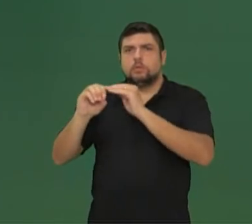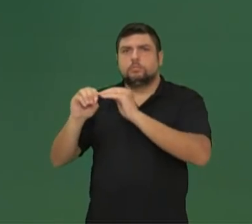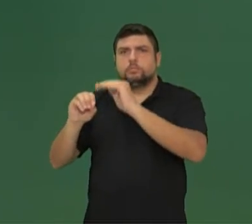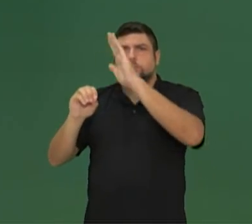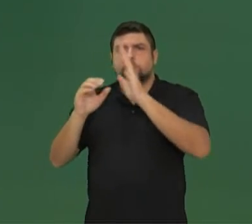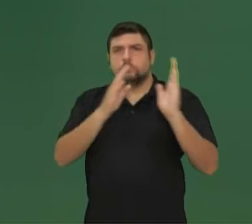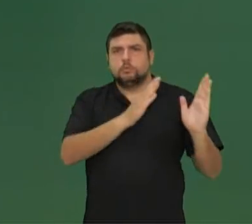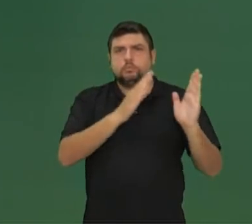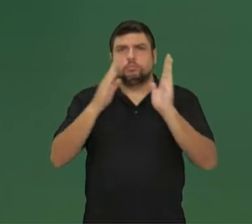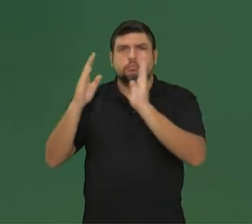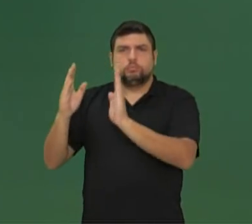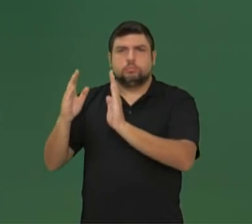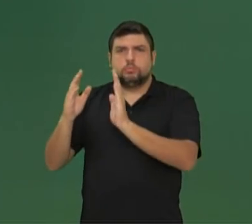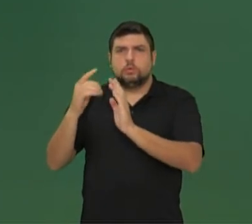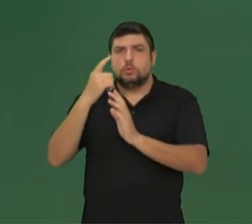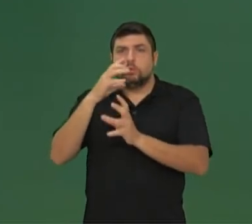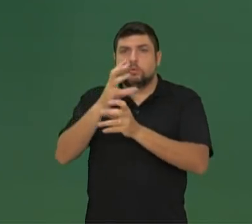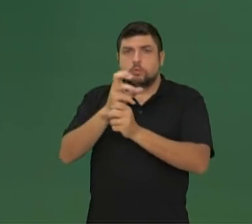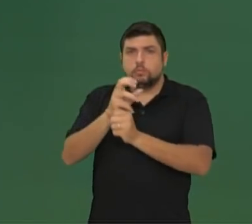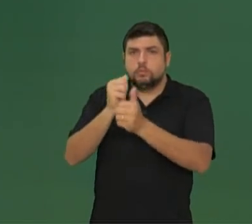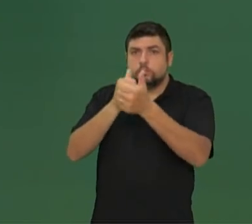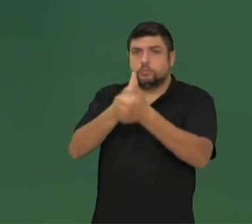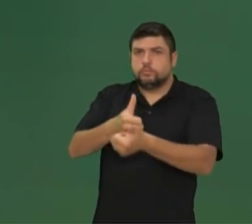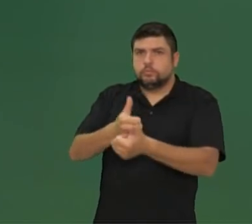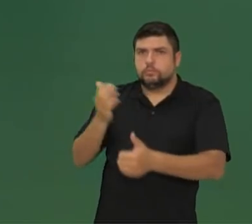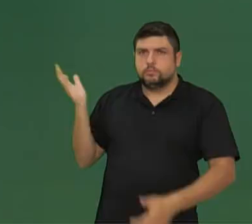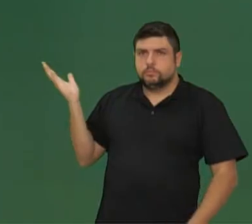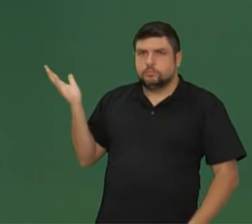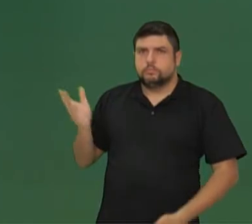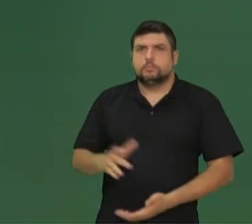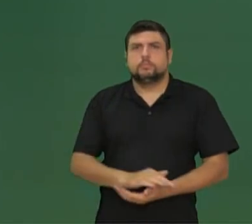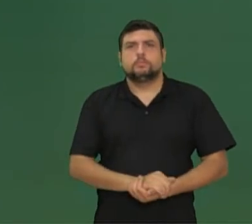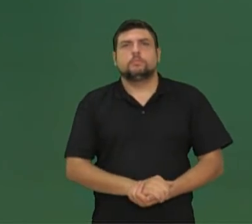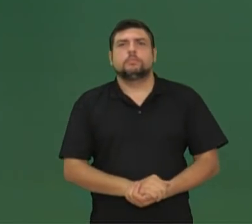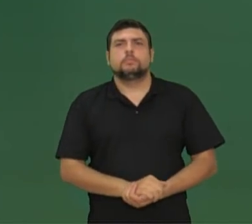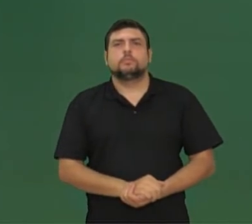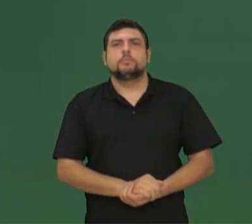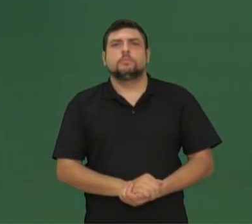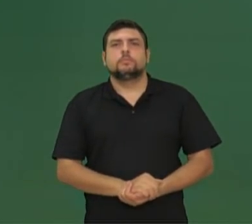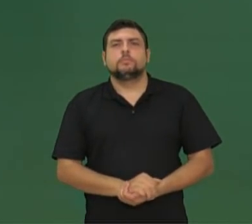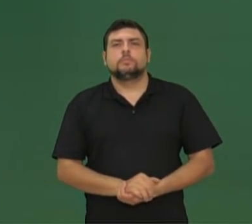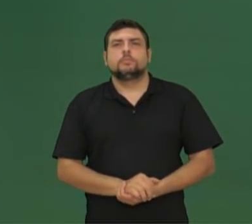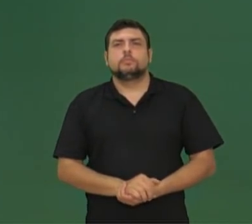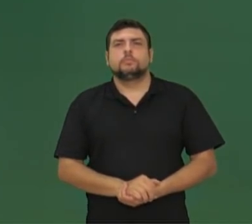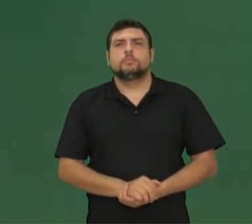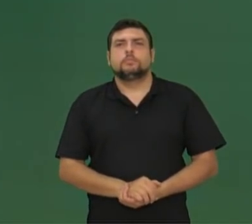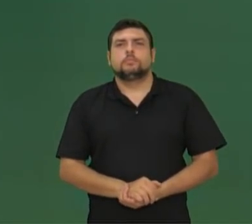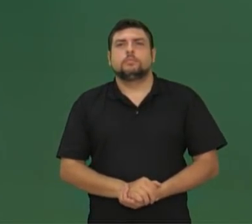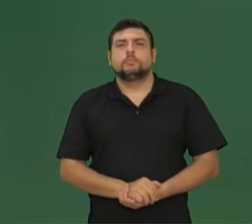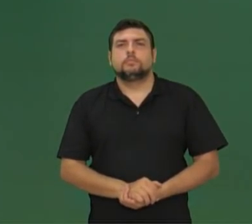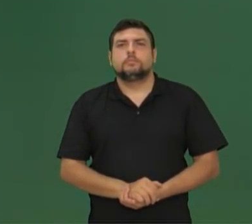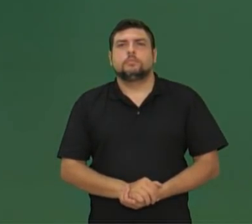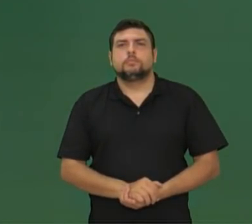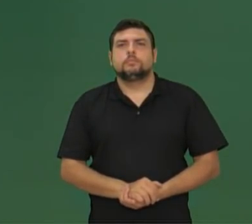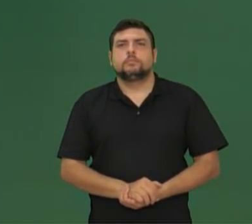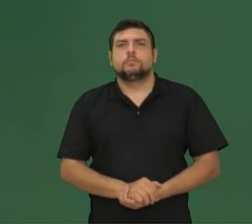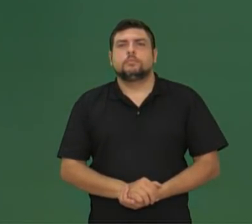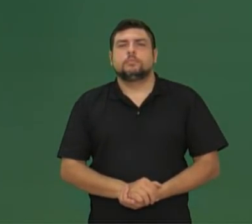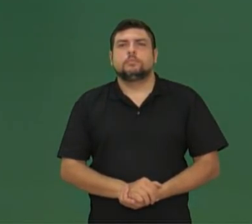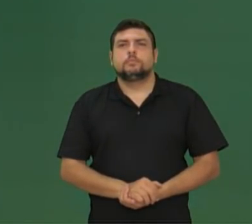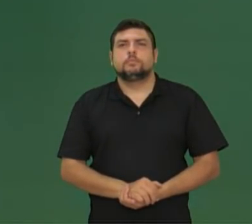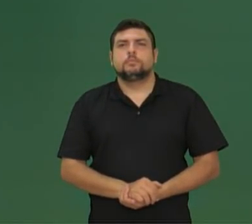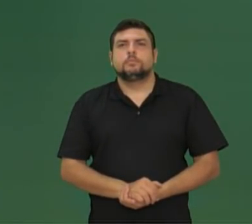de zero é igual ao módulo de zero vezes o zero. Quanto que é o módulo de zero? Zero. Zero vezes zero,